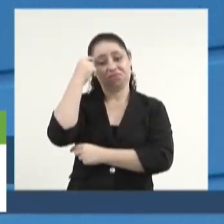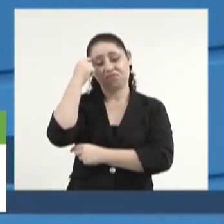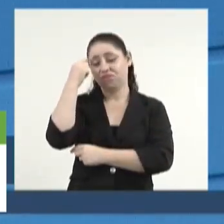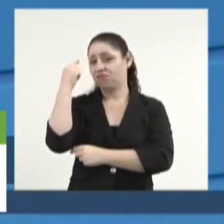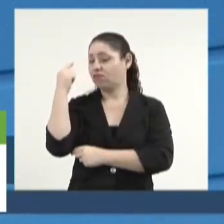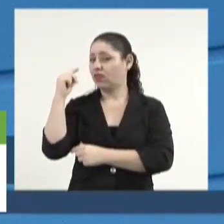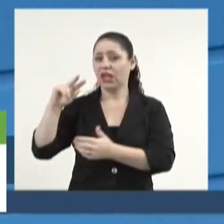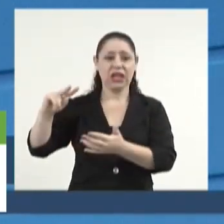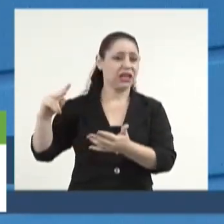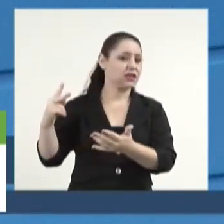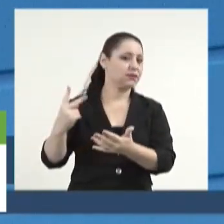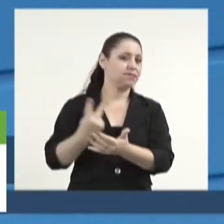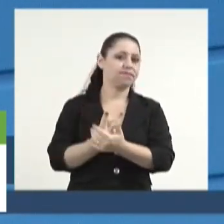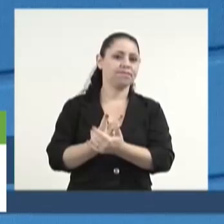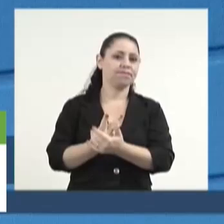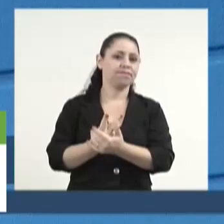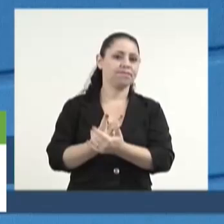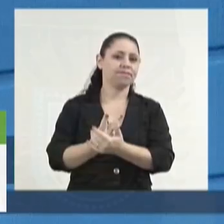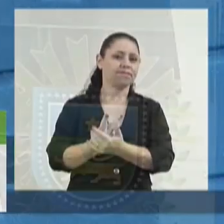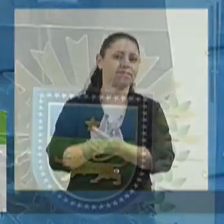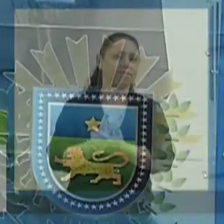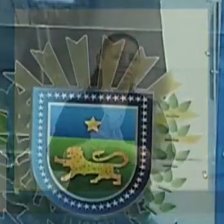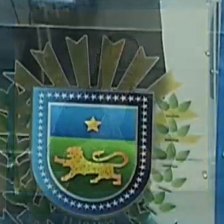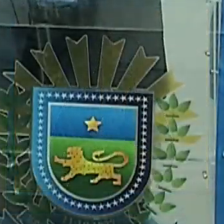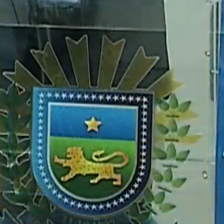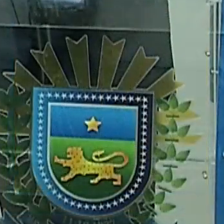um absurdo, já pedi a retirada.